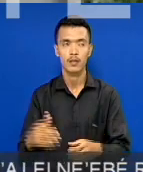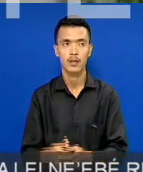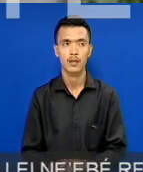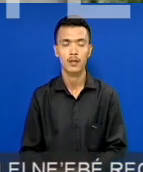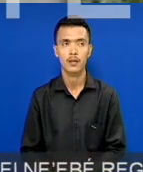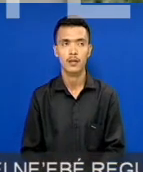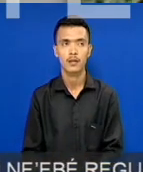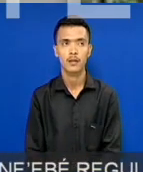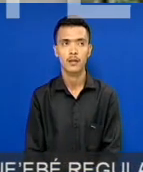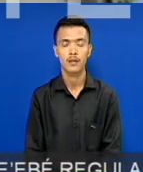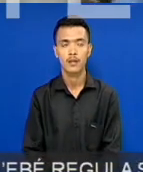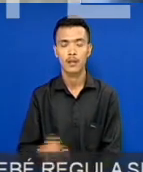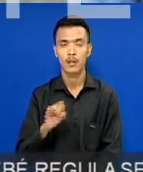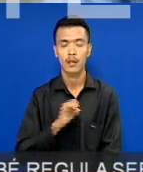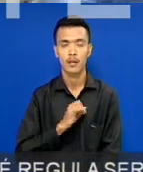ne hau sinti